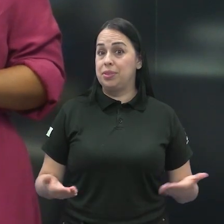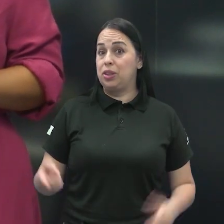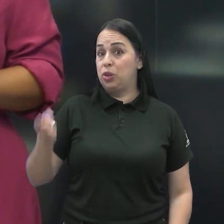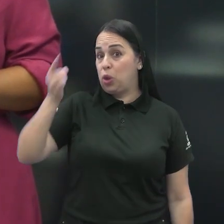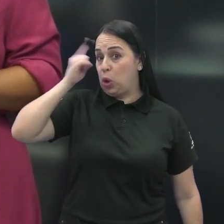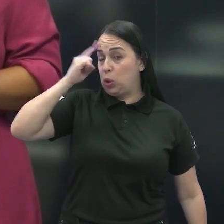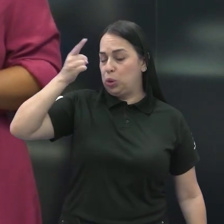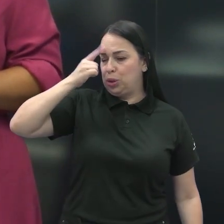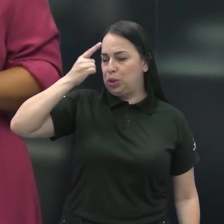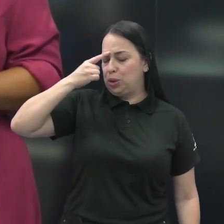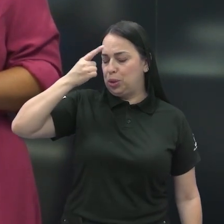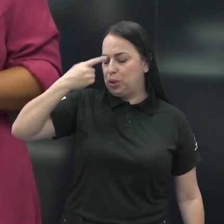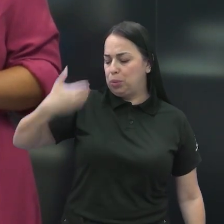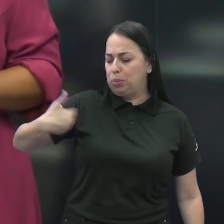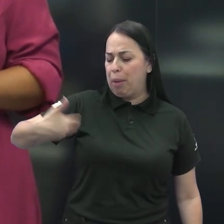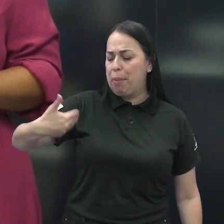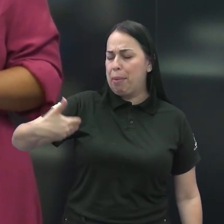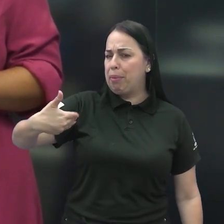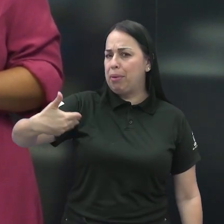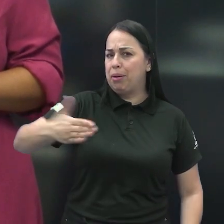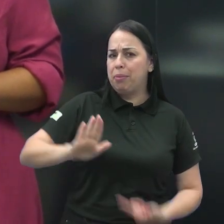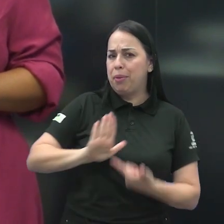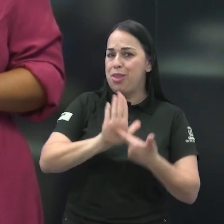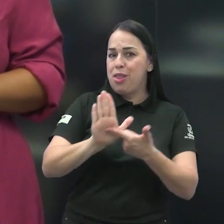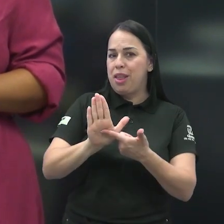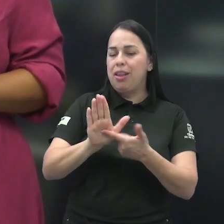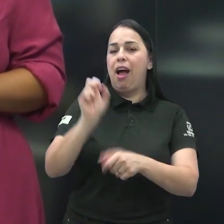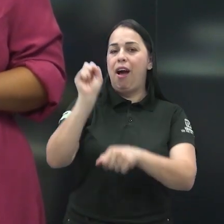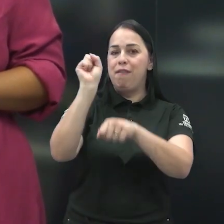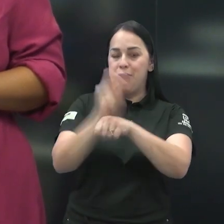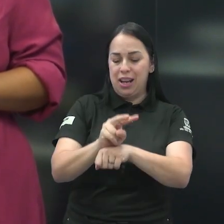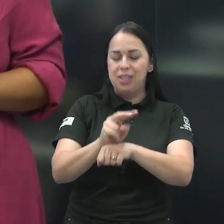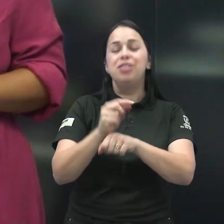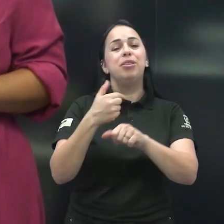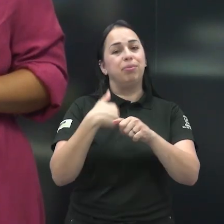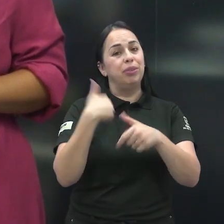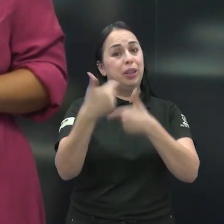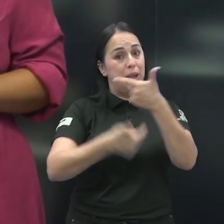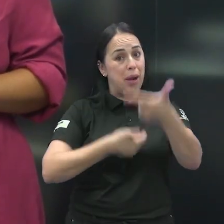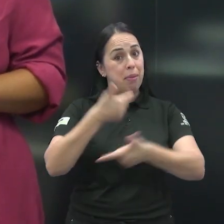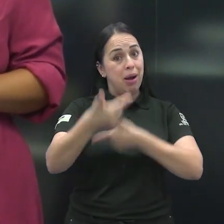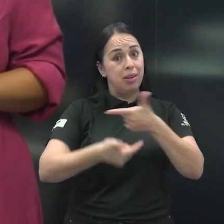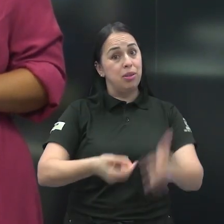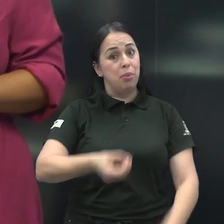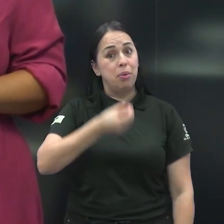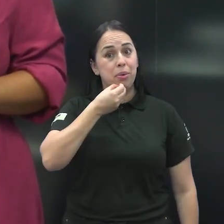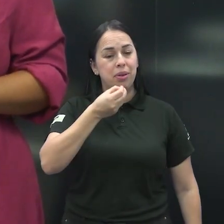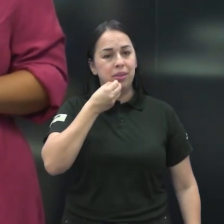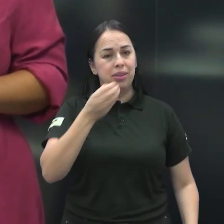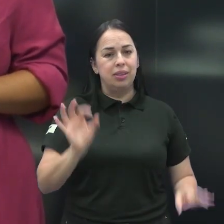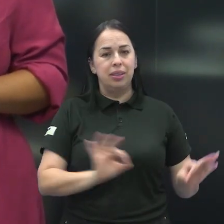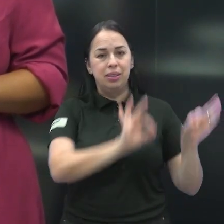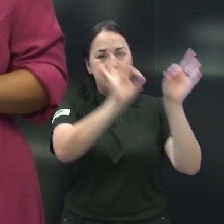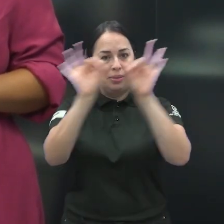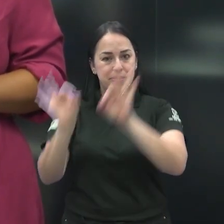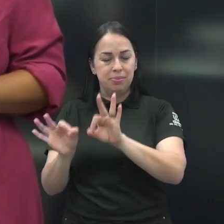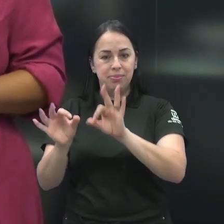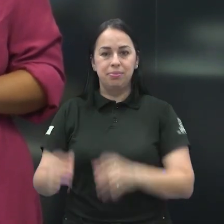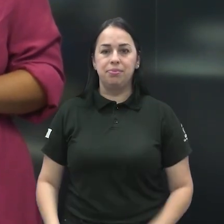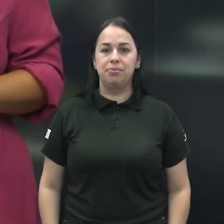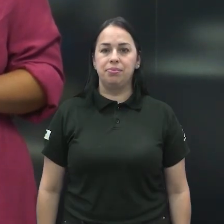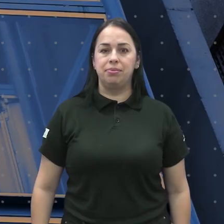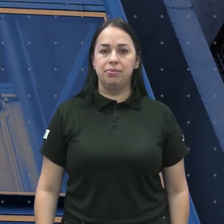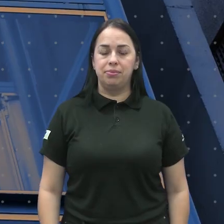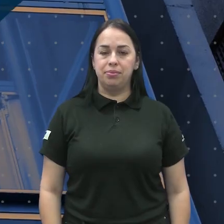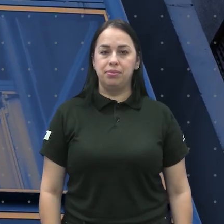E todo dia aqui no Boletim te informamos sobre as vagas de emprego abertas no Pátio de São José. É hora da nossa agenda de